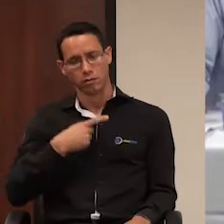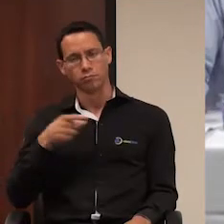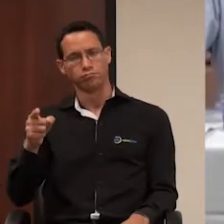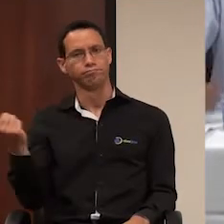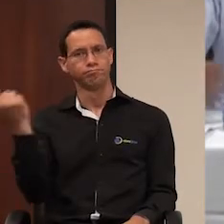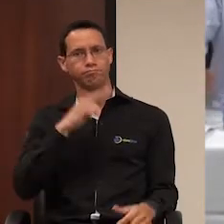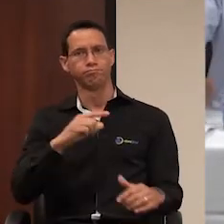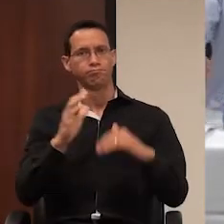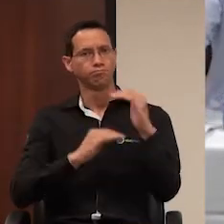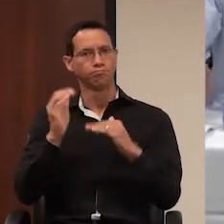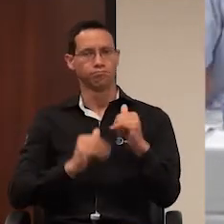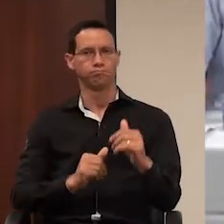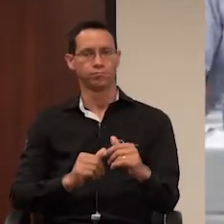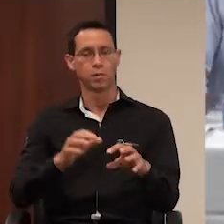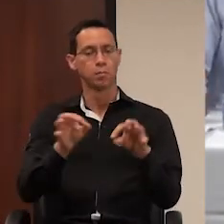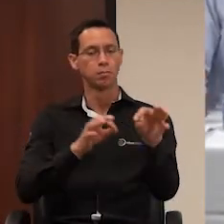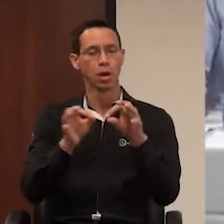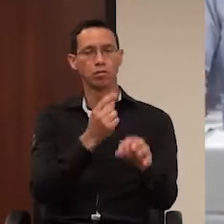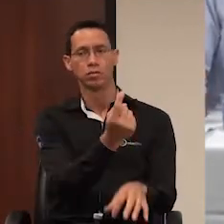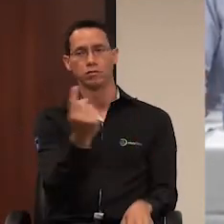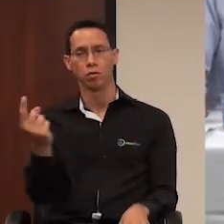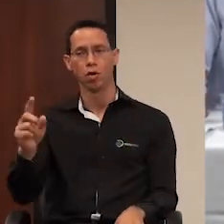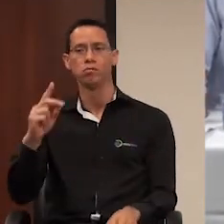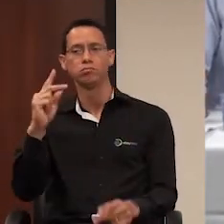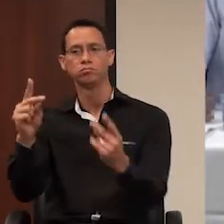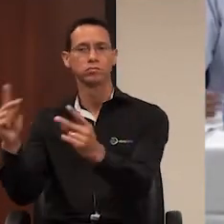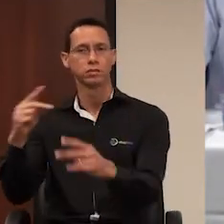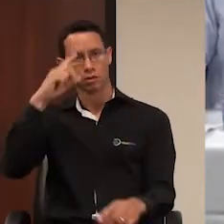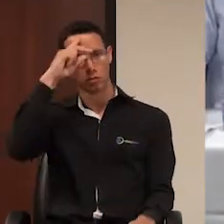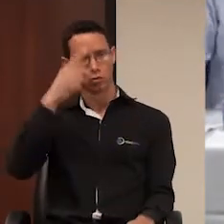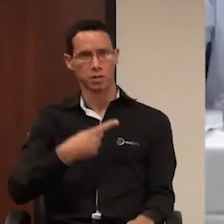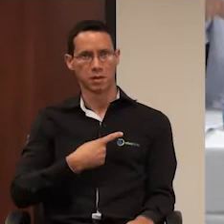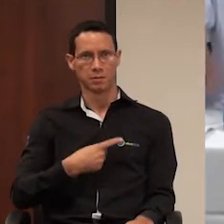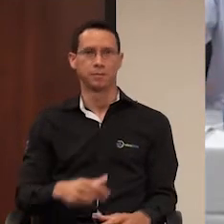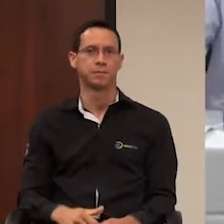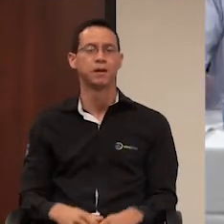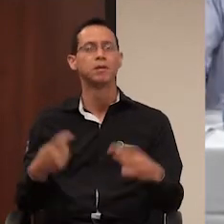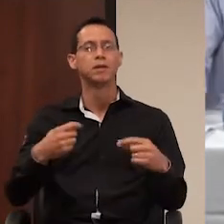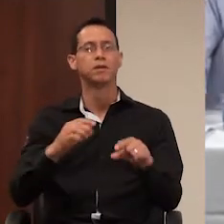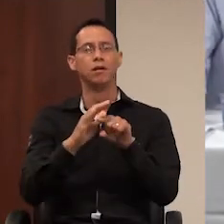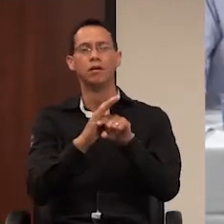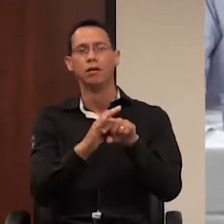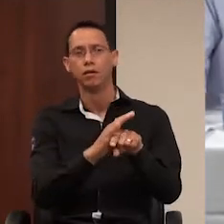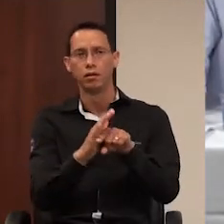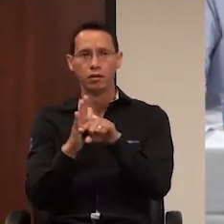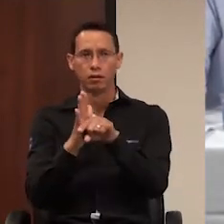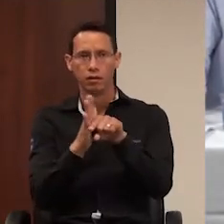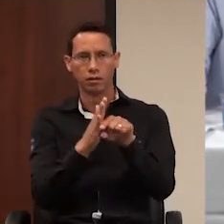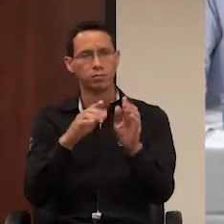pessoa. Um plano individual de autonomia. É preciso investigar, e a sentença